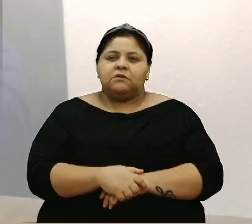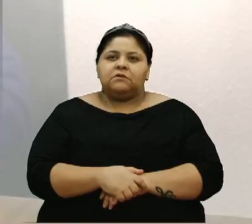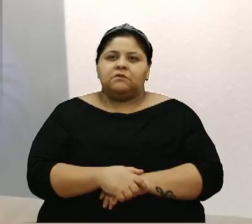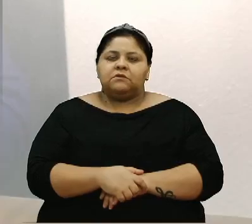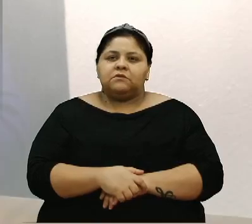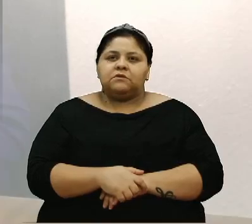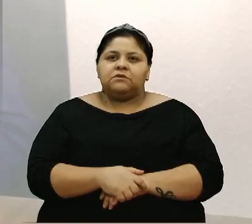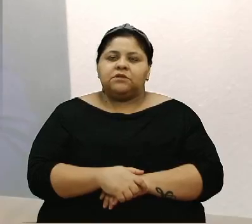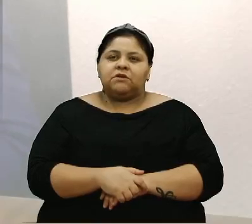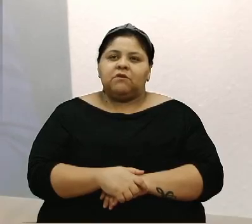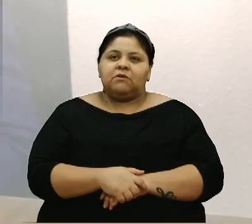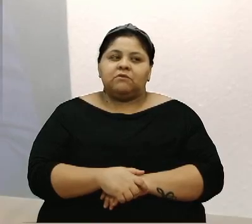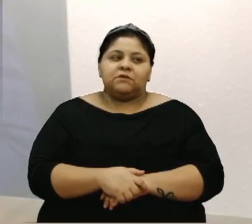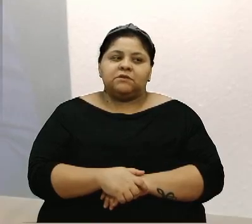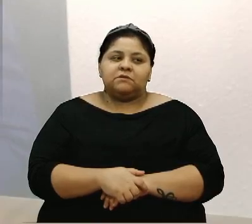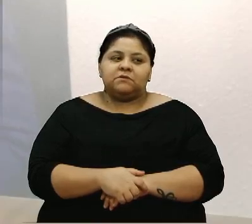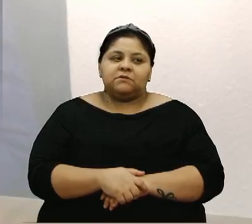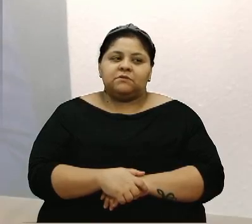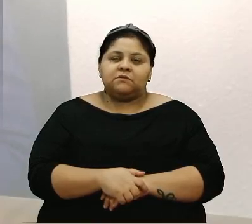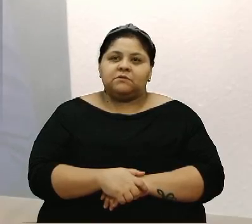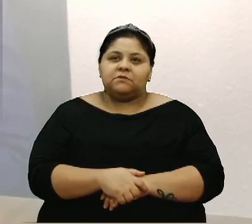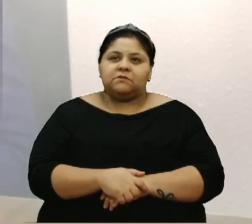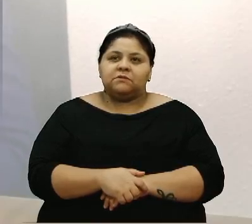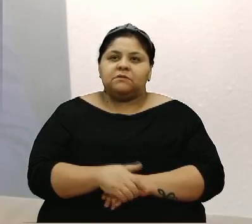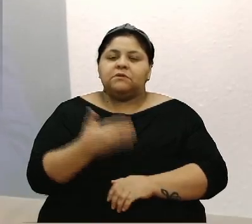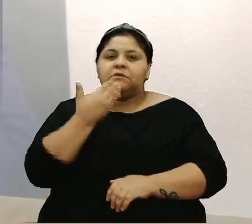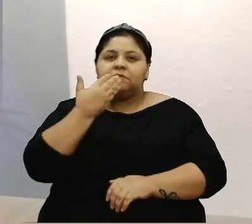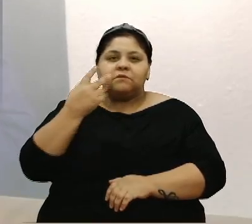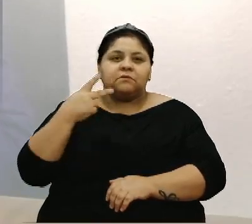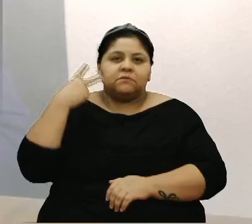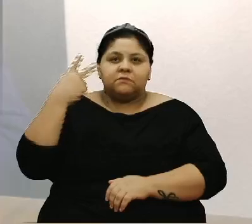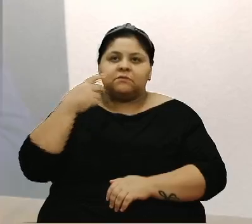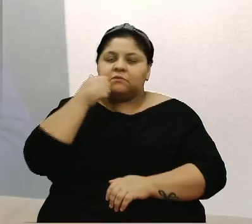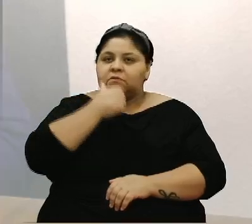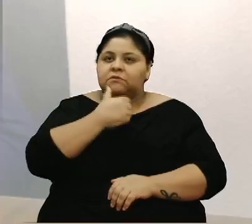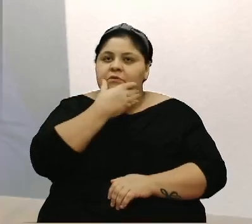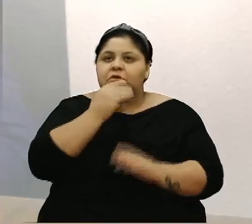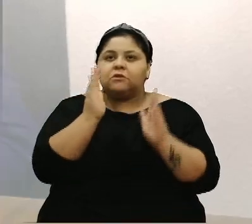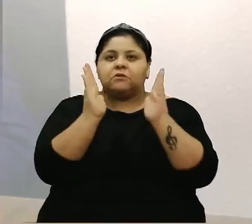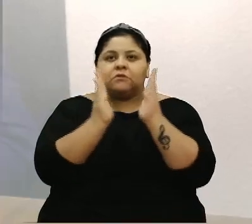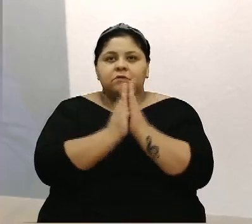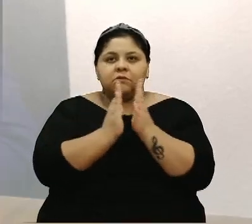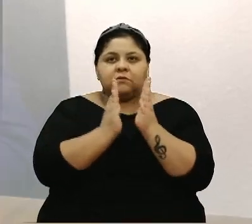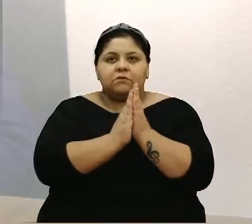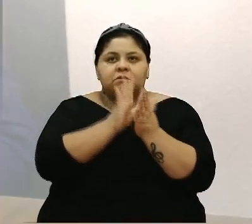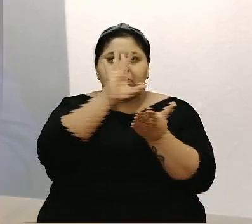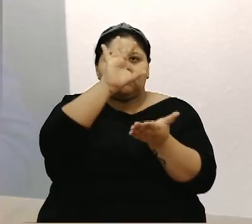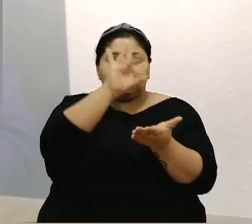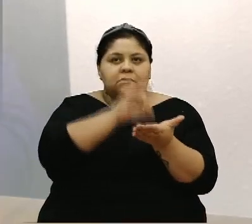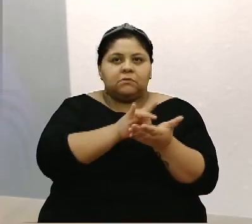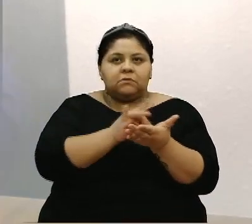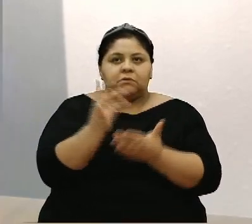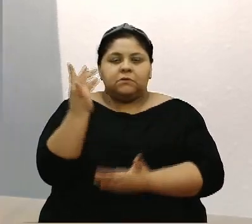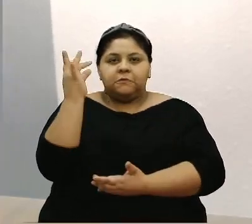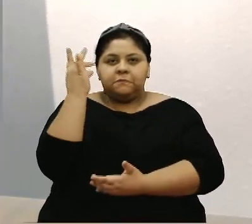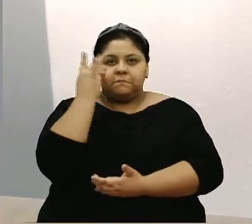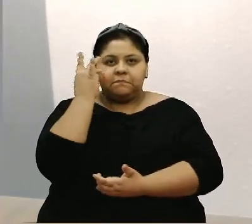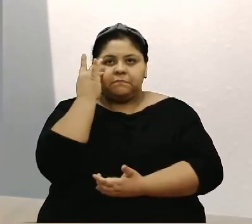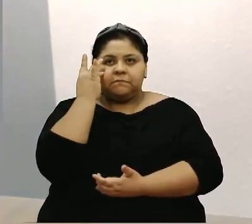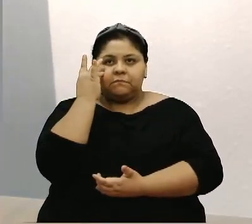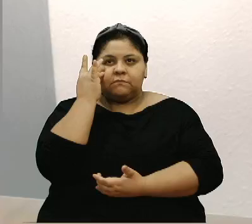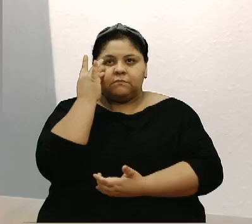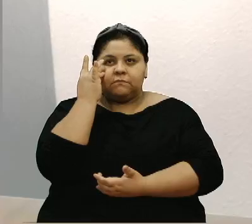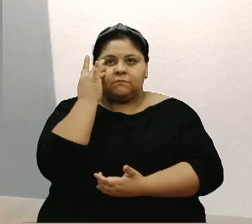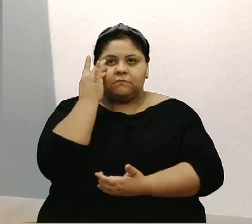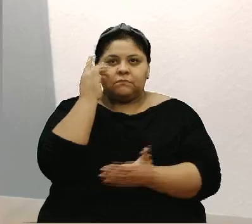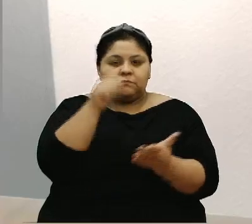nesse momento. Peço a todos os vereadores que, por favor, registrem aí as suas presenças no